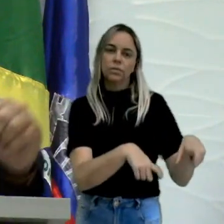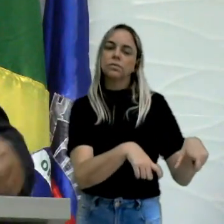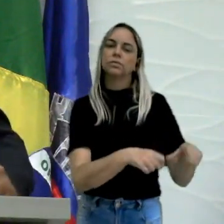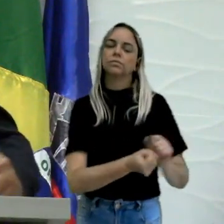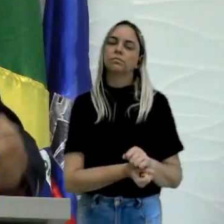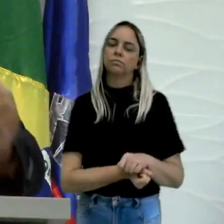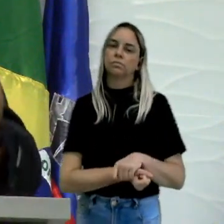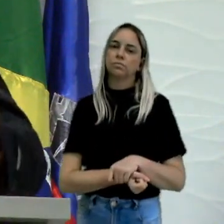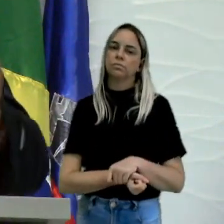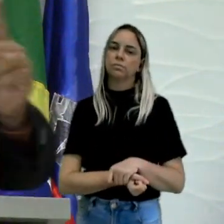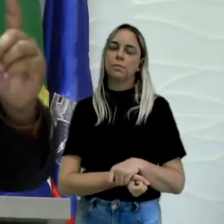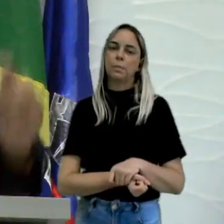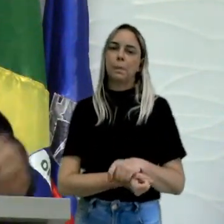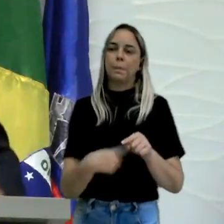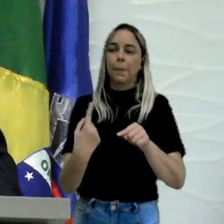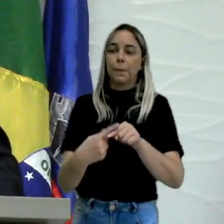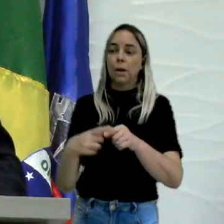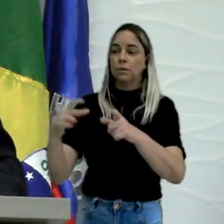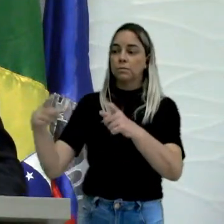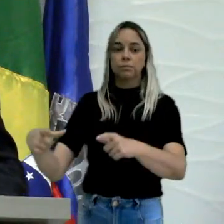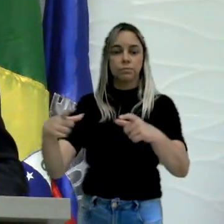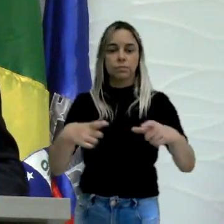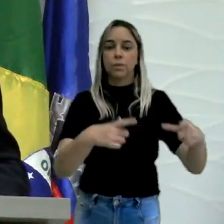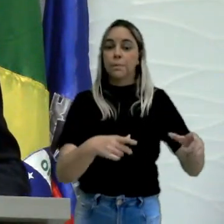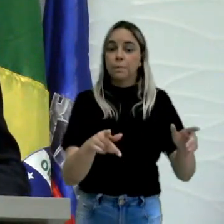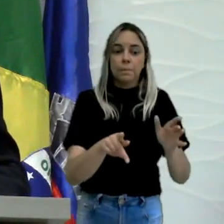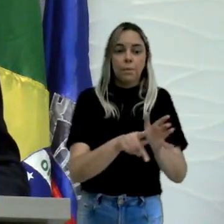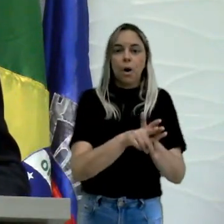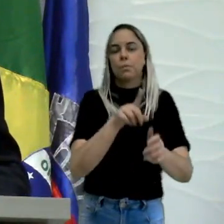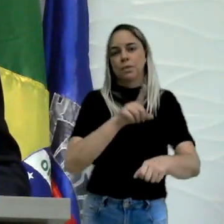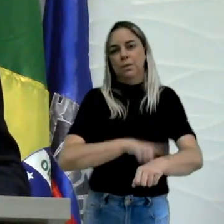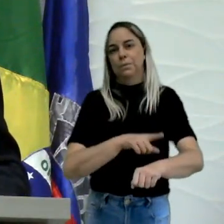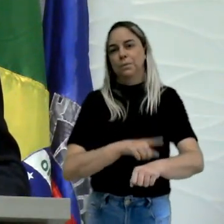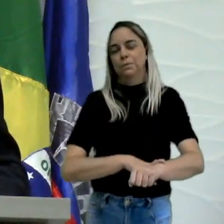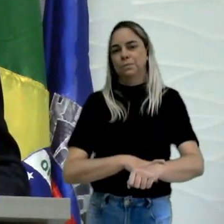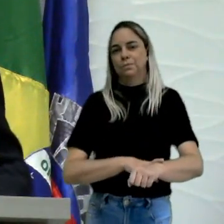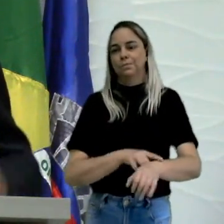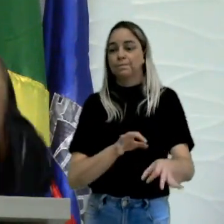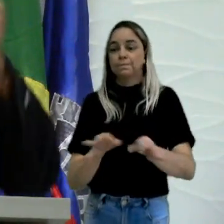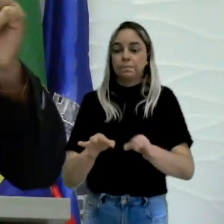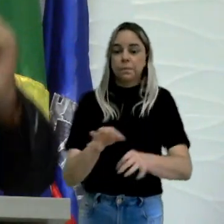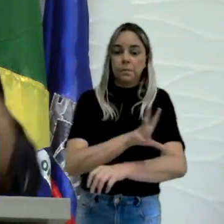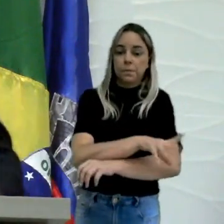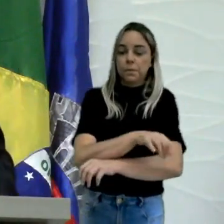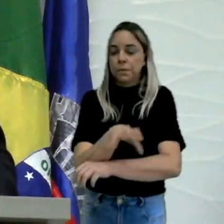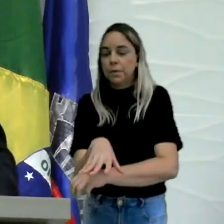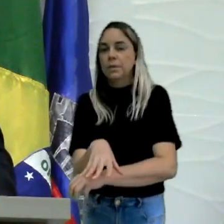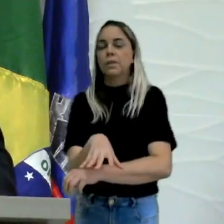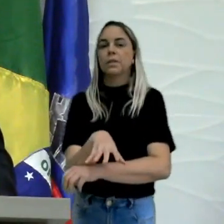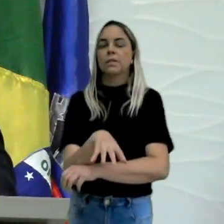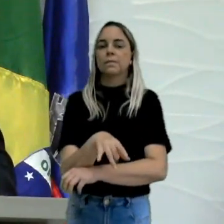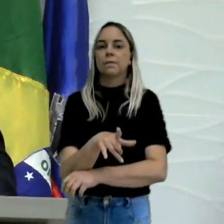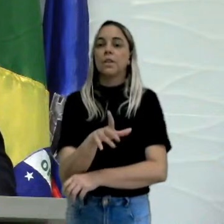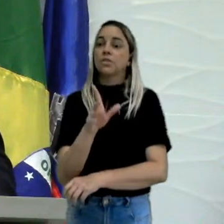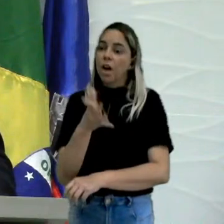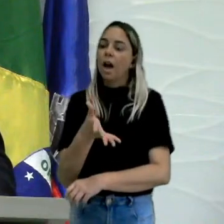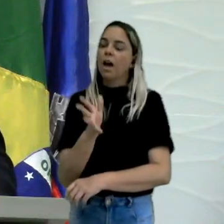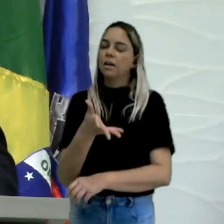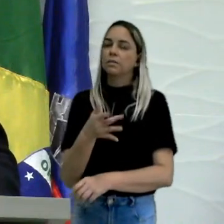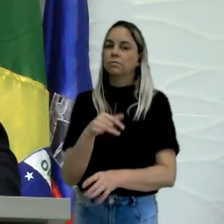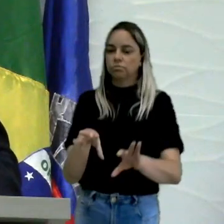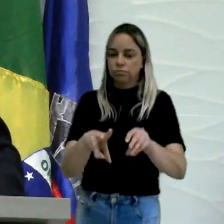Porque cada local tem um tempo certo de arar e está lá fazendo as arações de